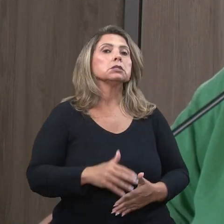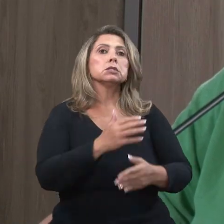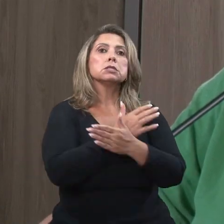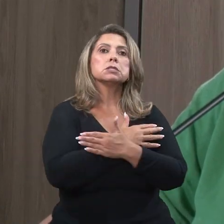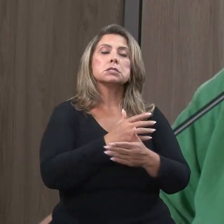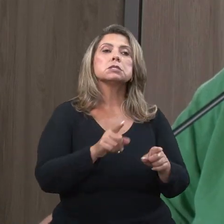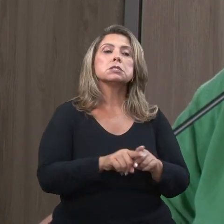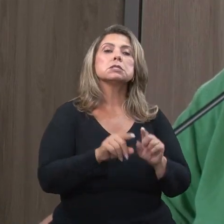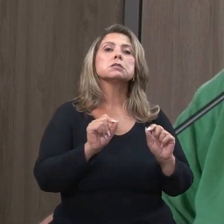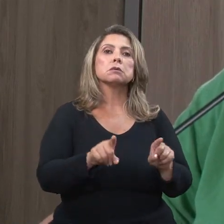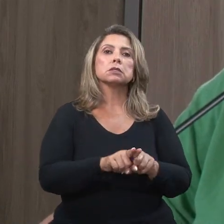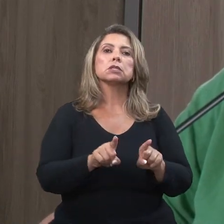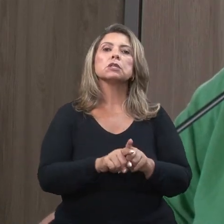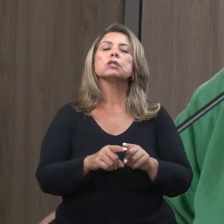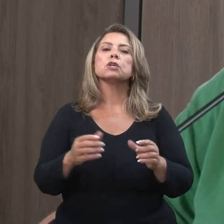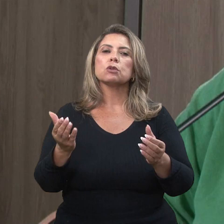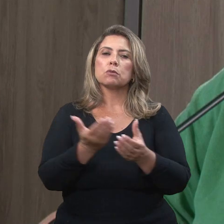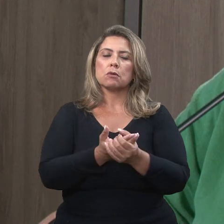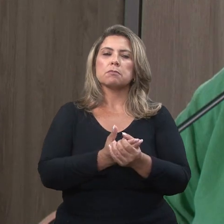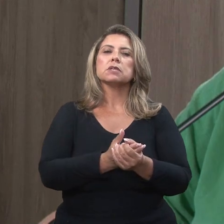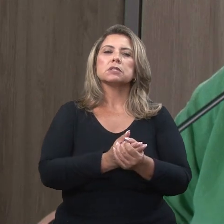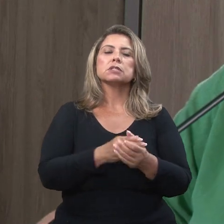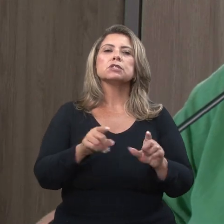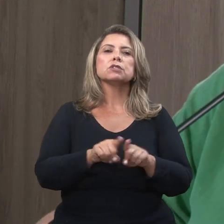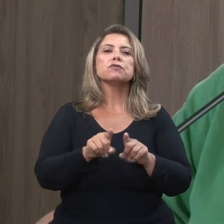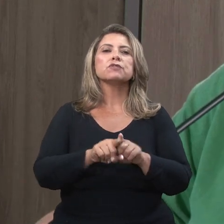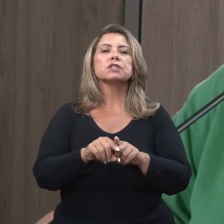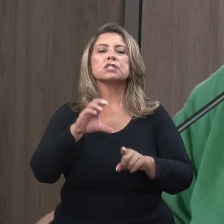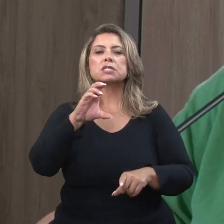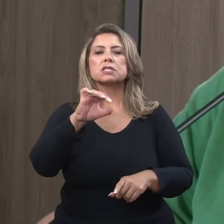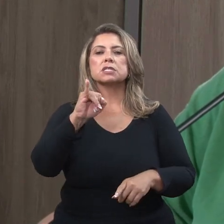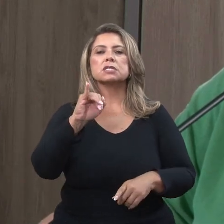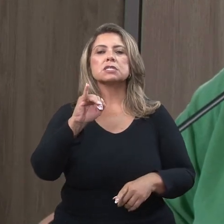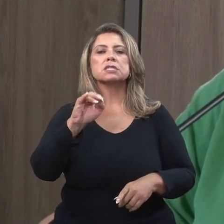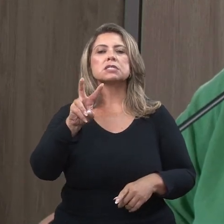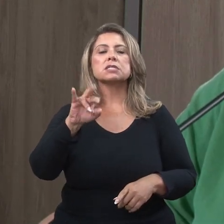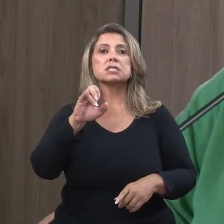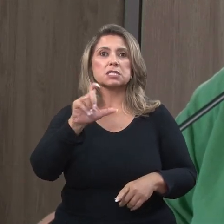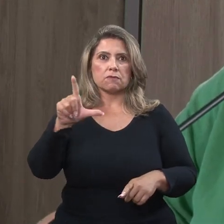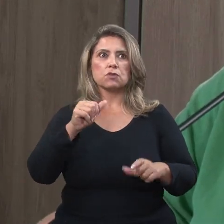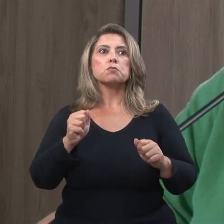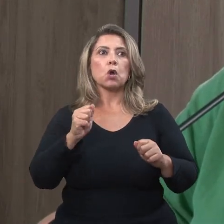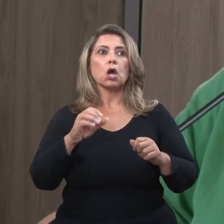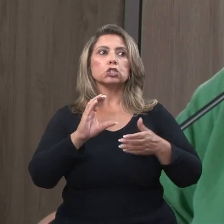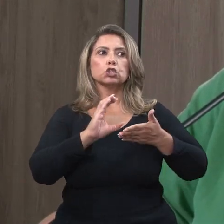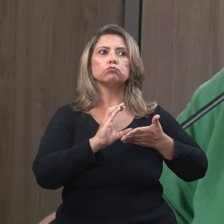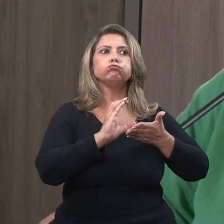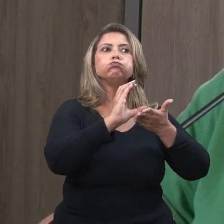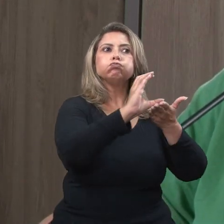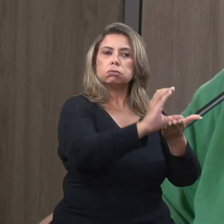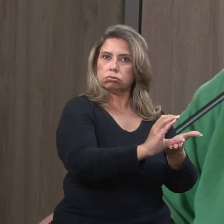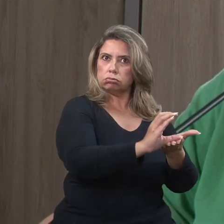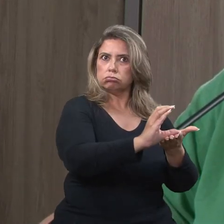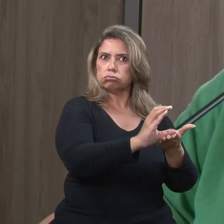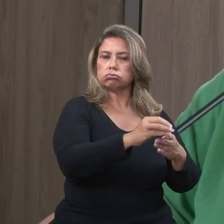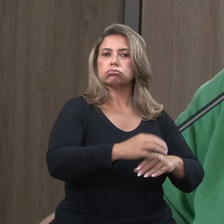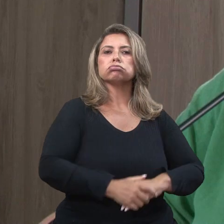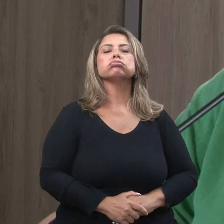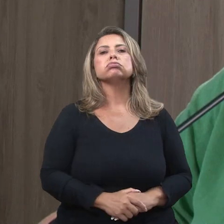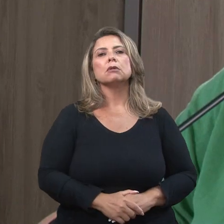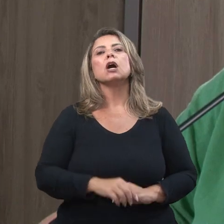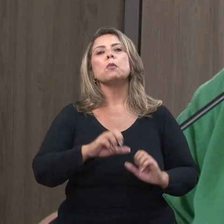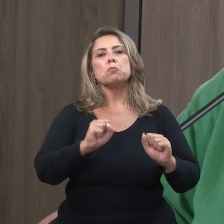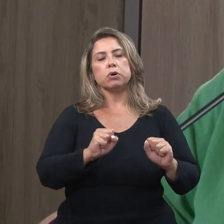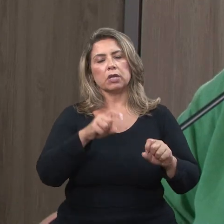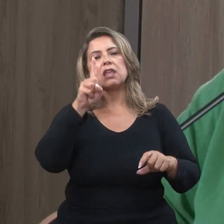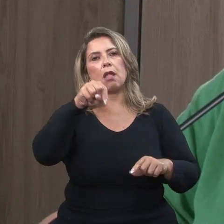da ação penal e das ações cíveis de indenização e de reparação. Então, o crime, isso pode